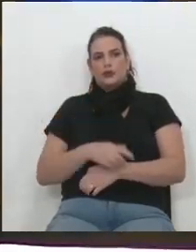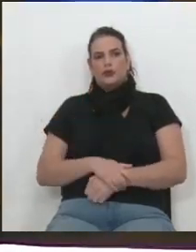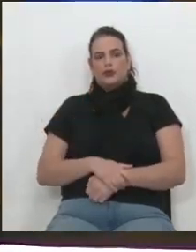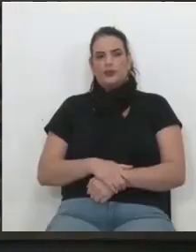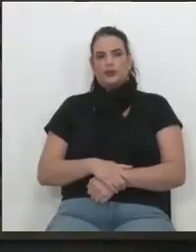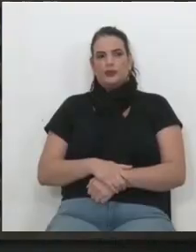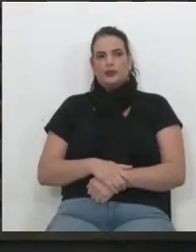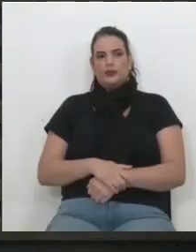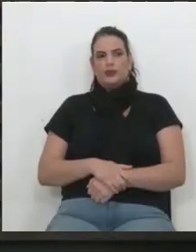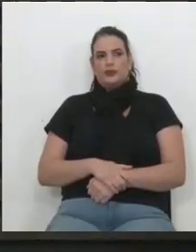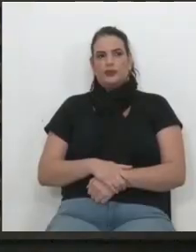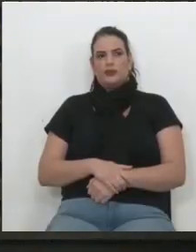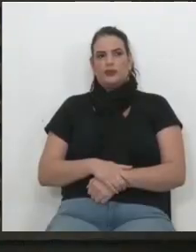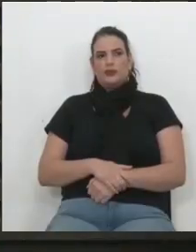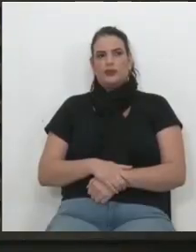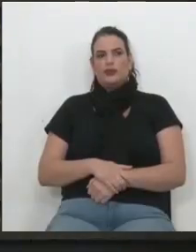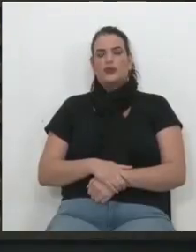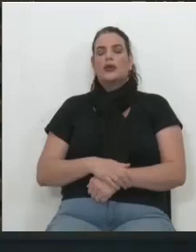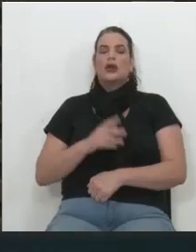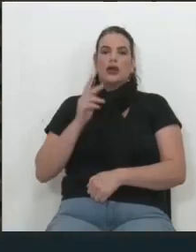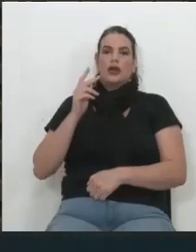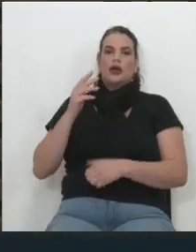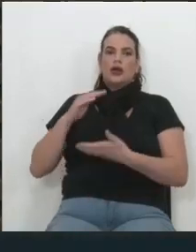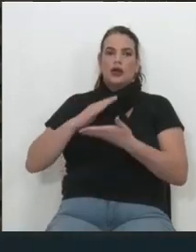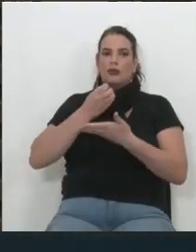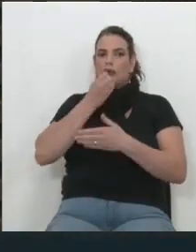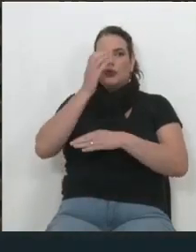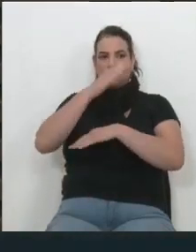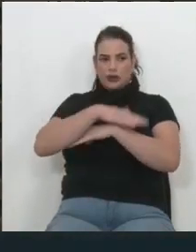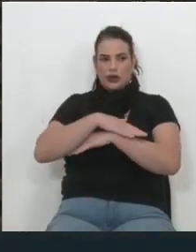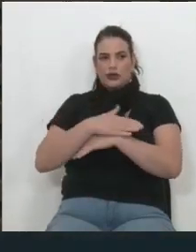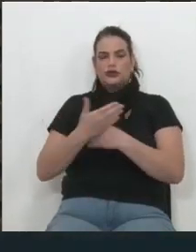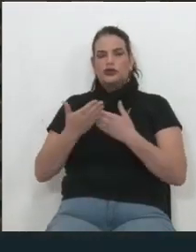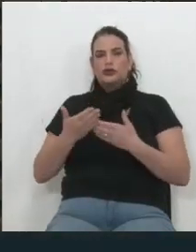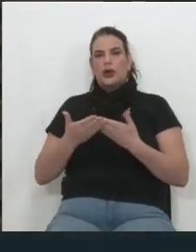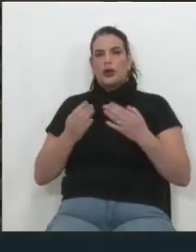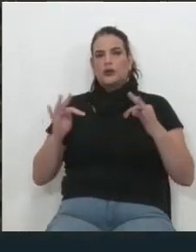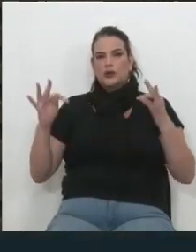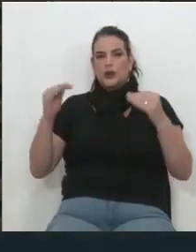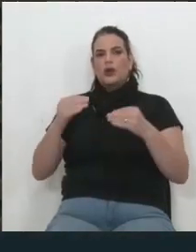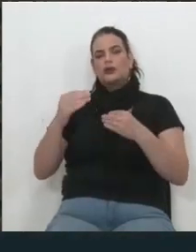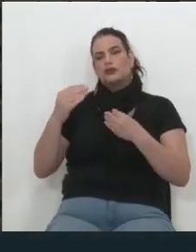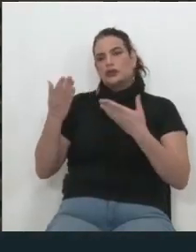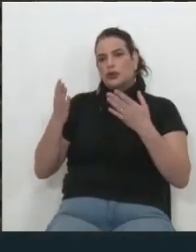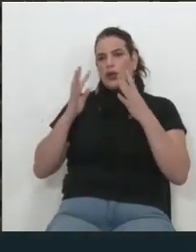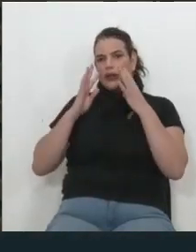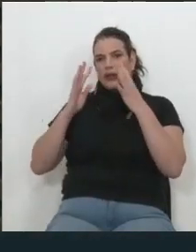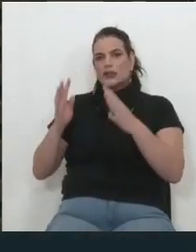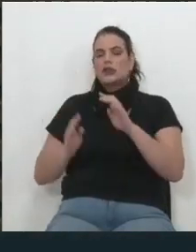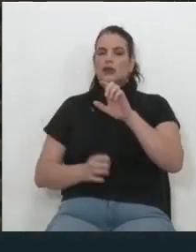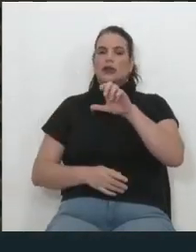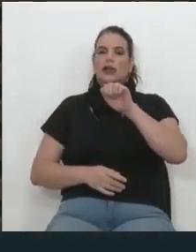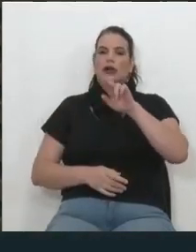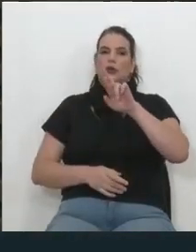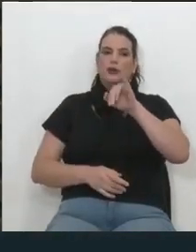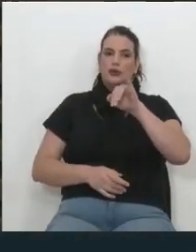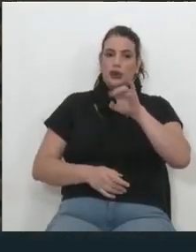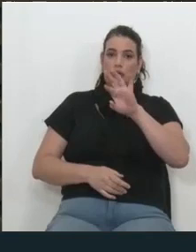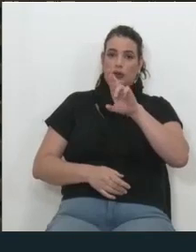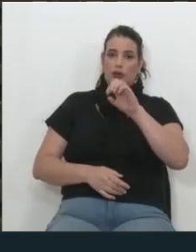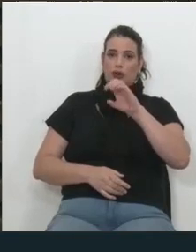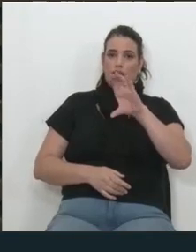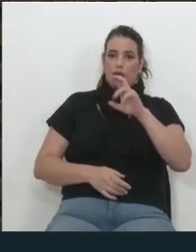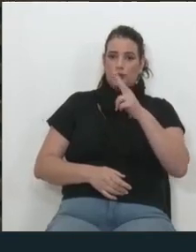vereadores, vereadoras, público presente. Eu ouvi agora há pouco o vereador Lauri Rocha